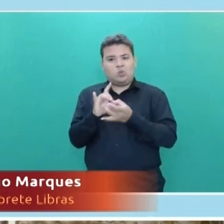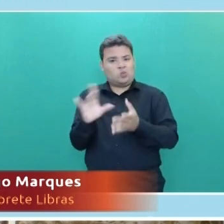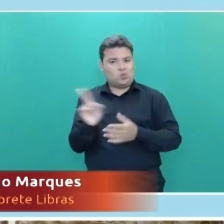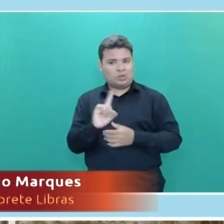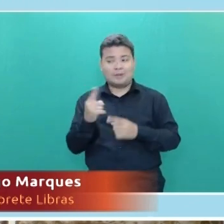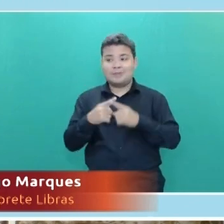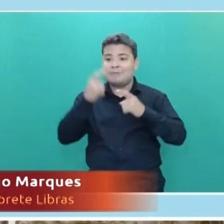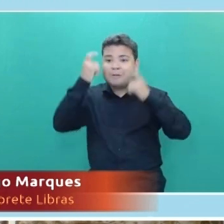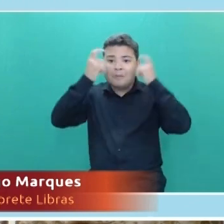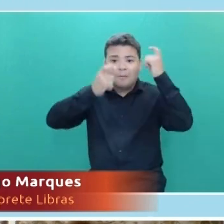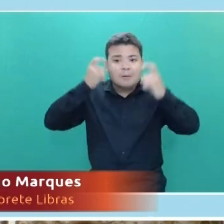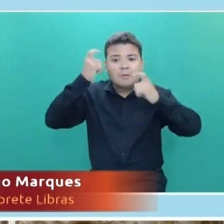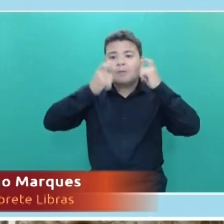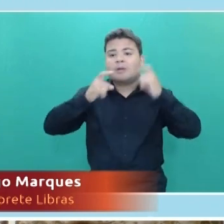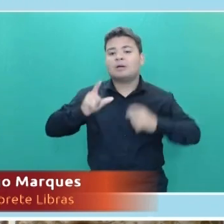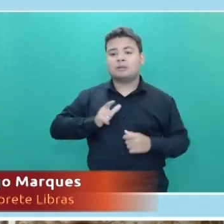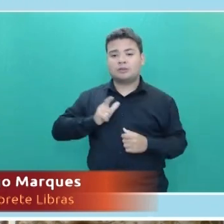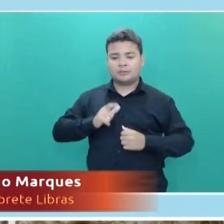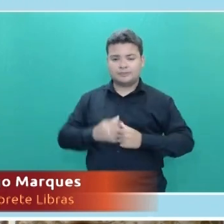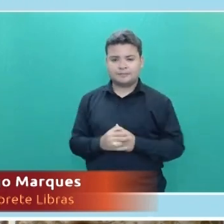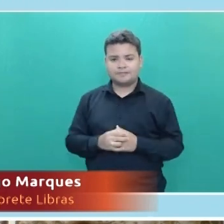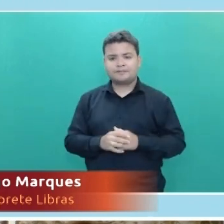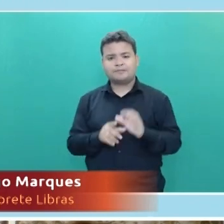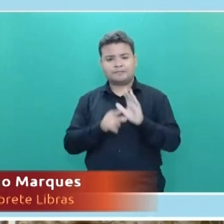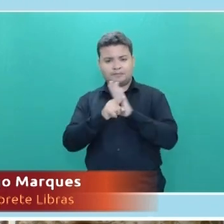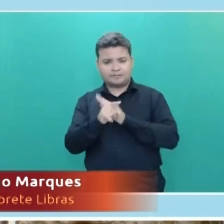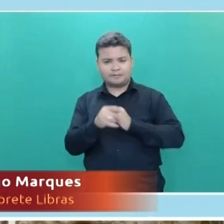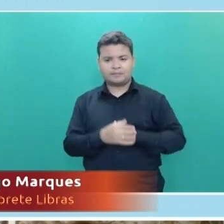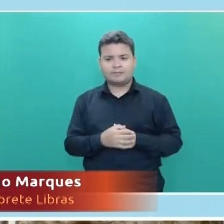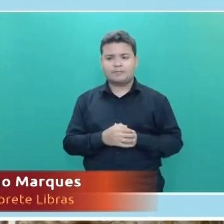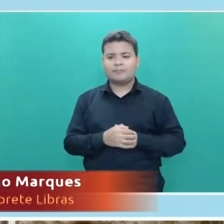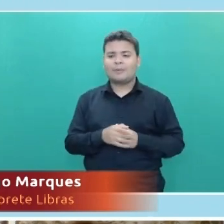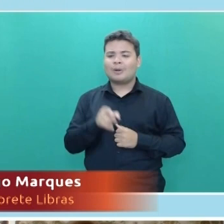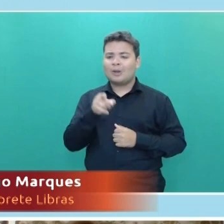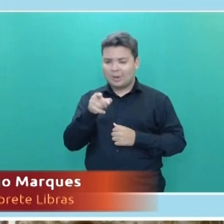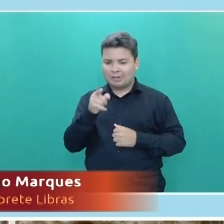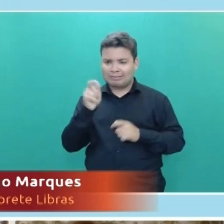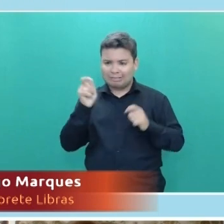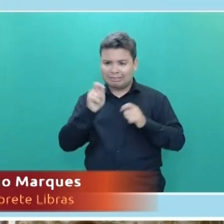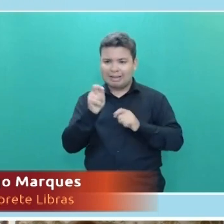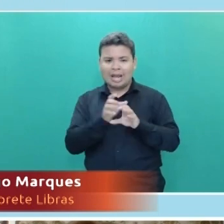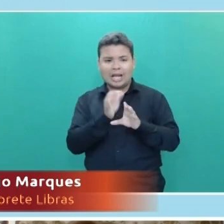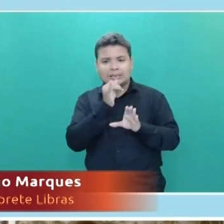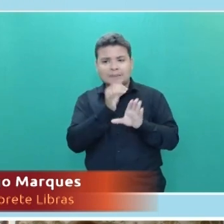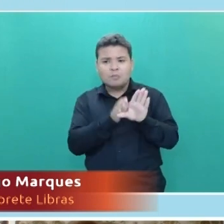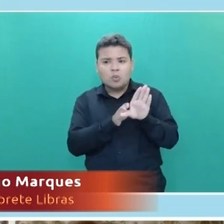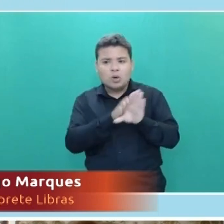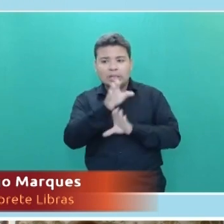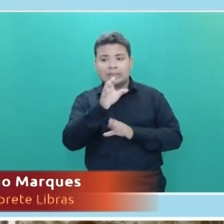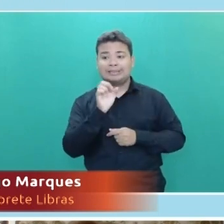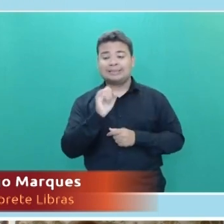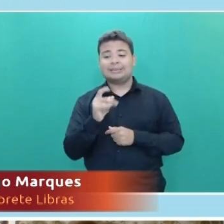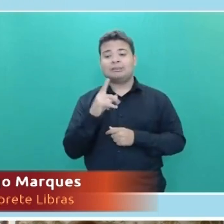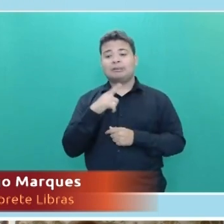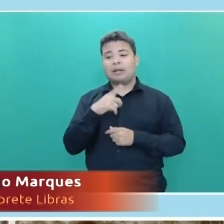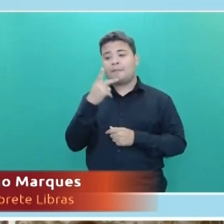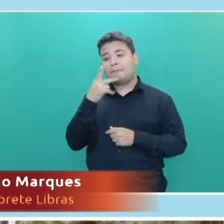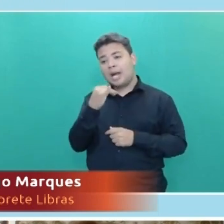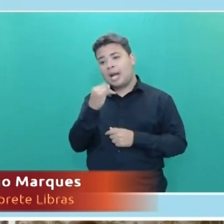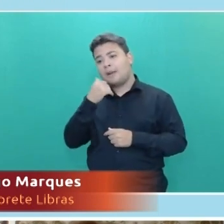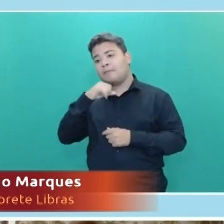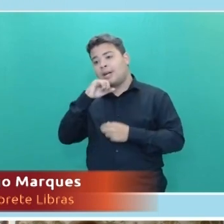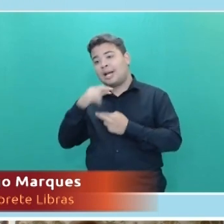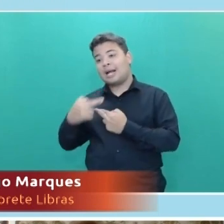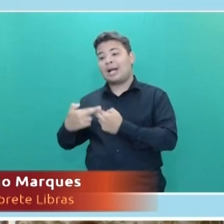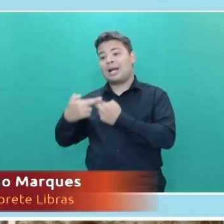estão preocupadas. A senhora consegue, não sei, orientar, né, caso a gente tenha pais responsáveis, mães, como a gente